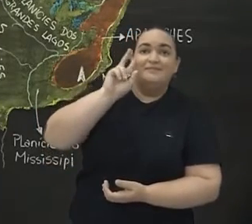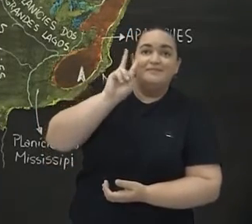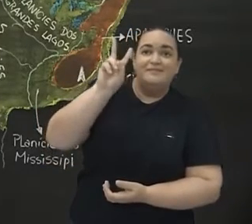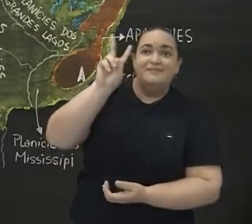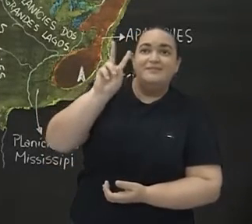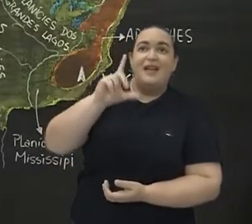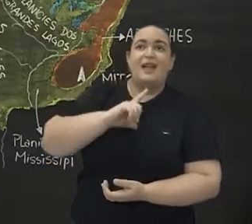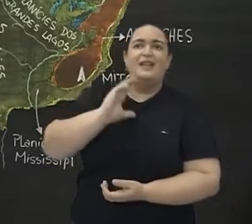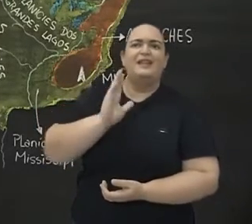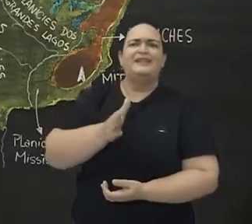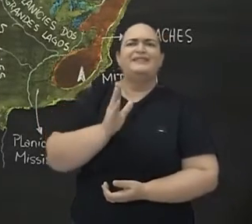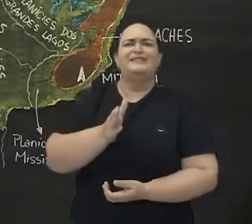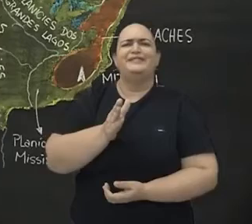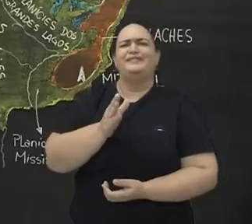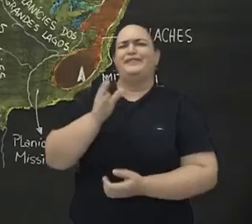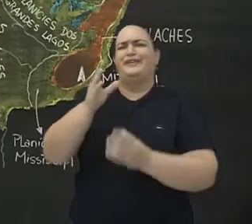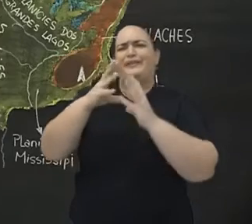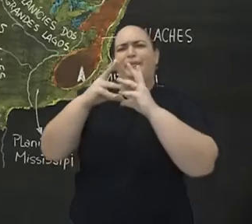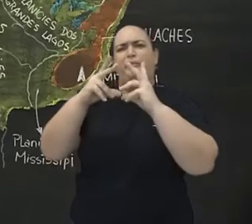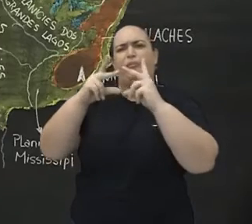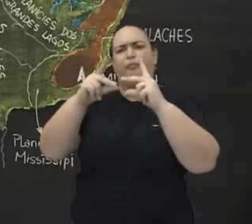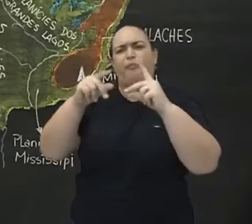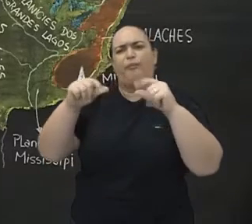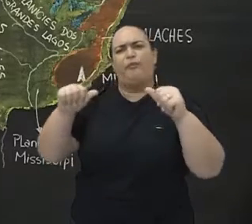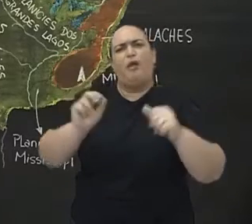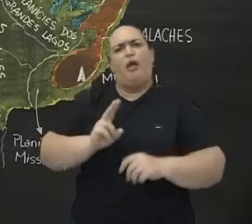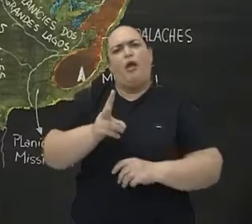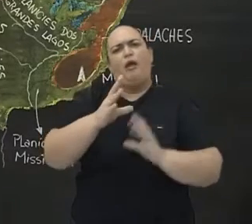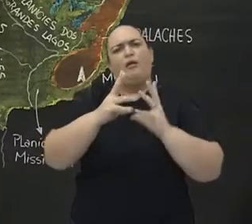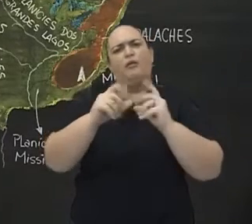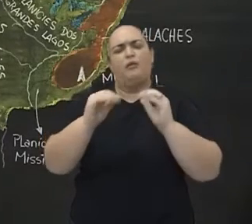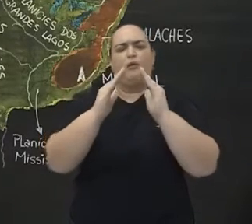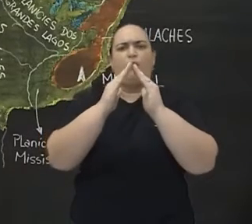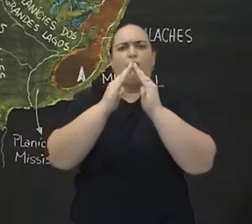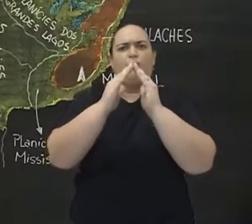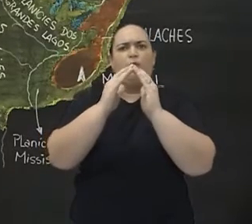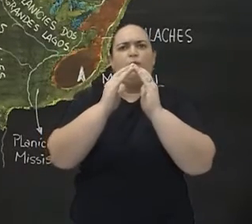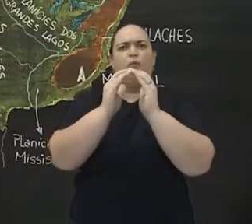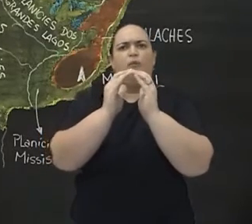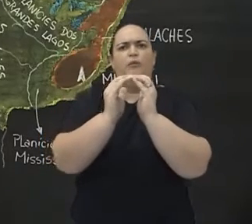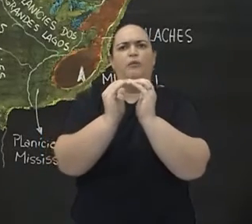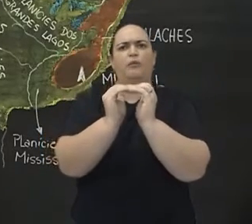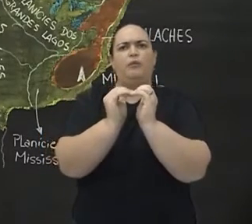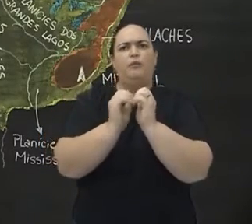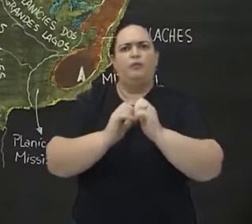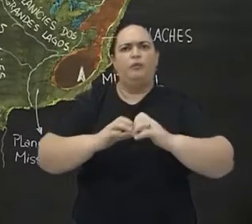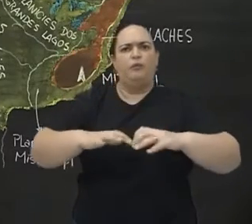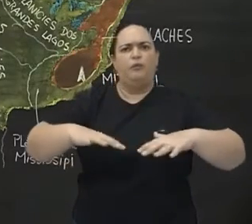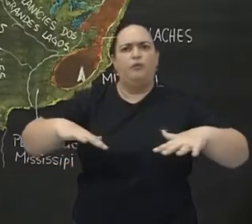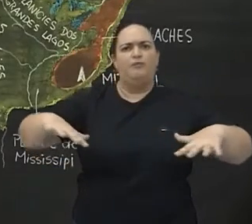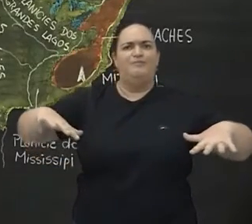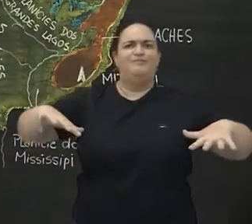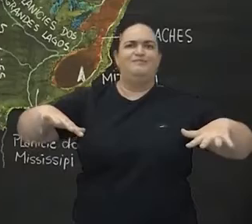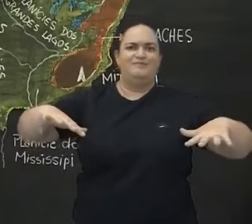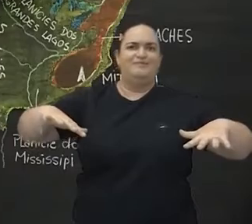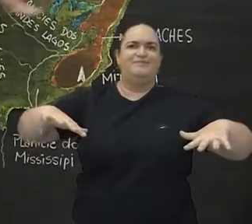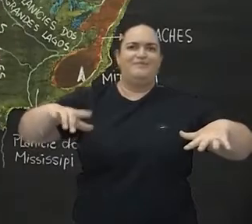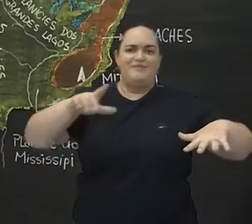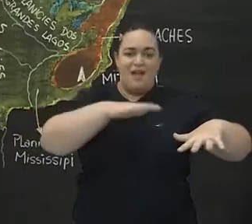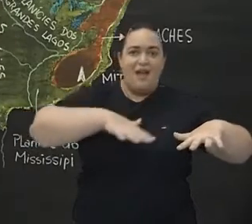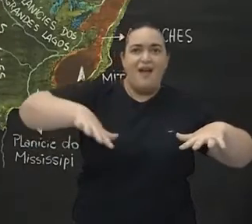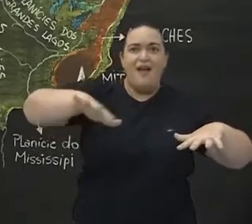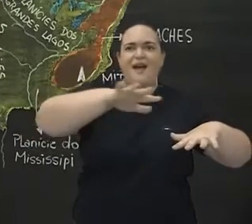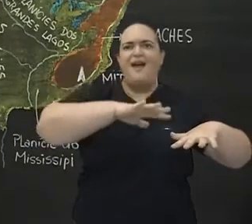um processo já de desgaste contínuo. Então vamos ter aí uma área muito importante também,